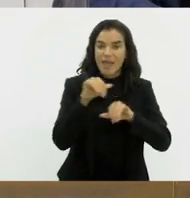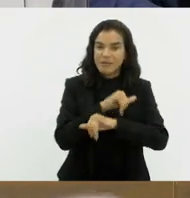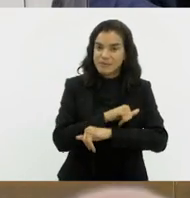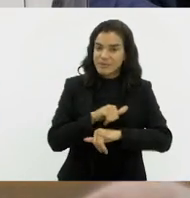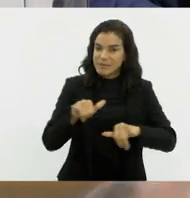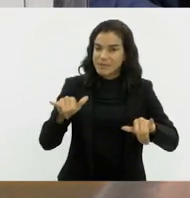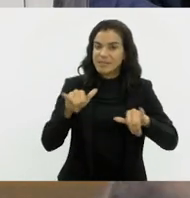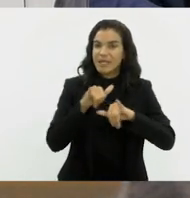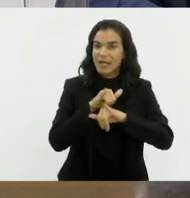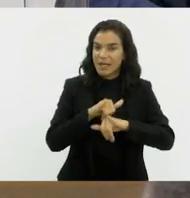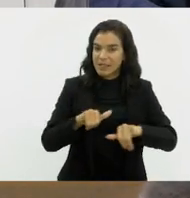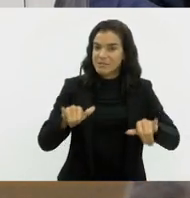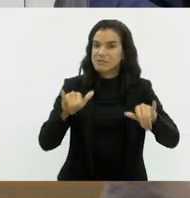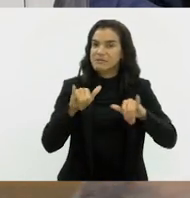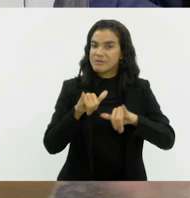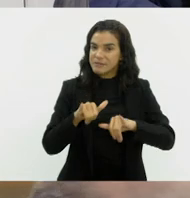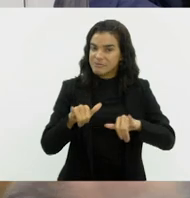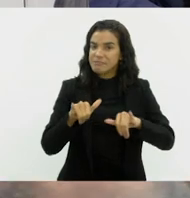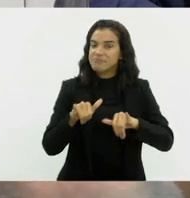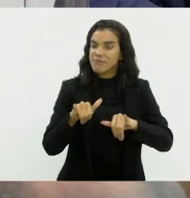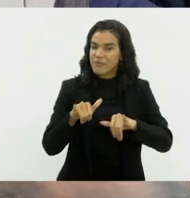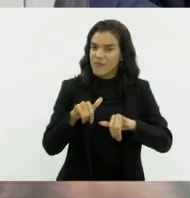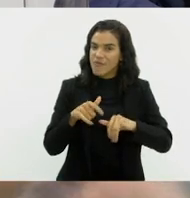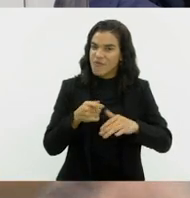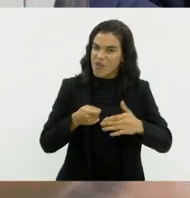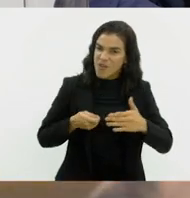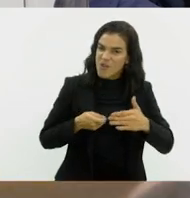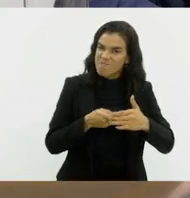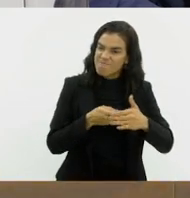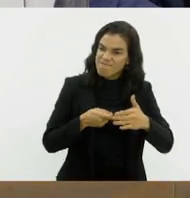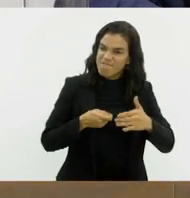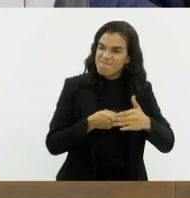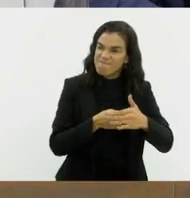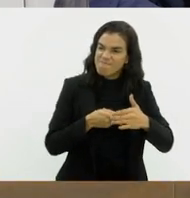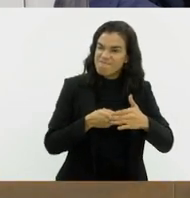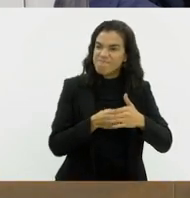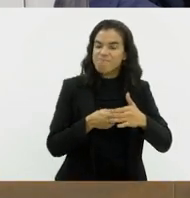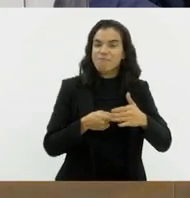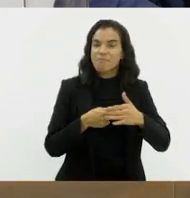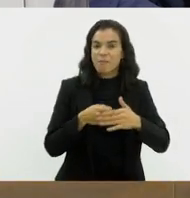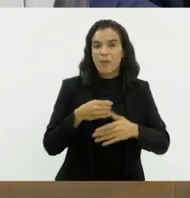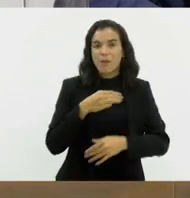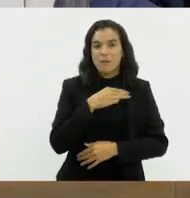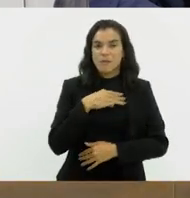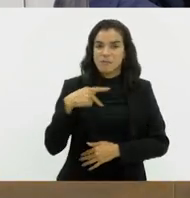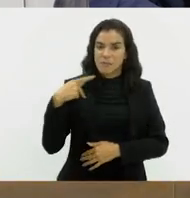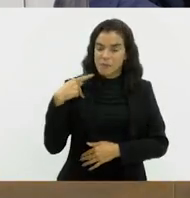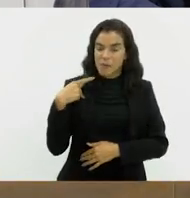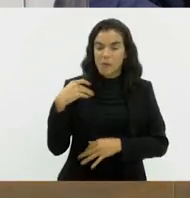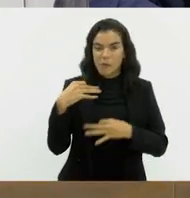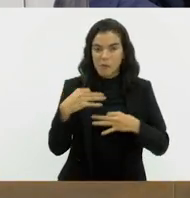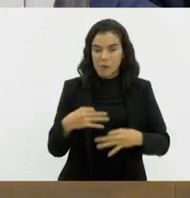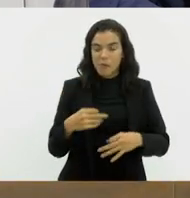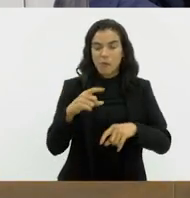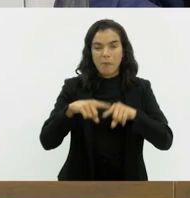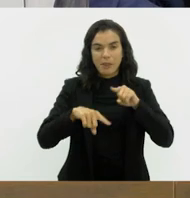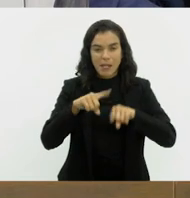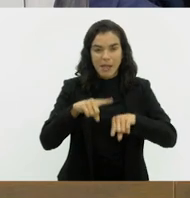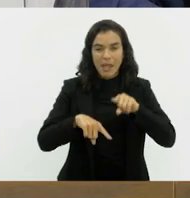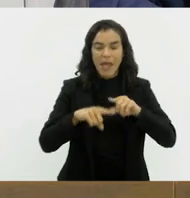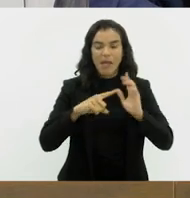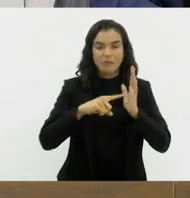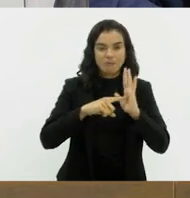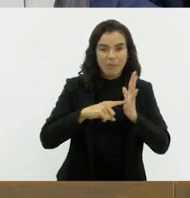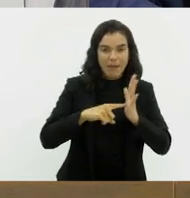aqui foram cobradas insistentemente pelo Ministério Público, né, em relação a equipamentos, a